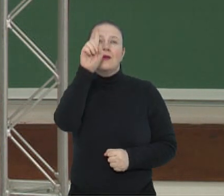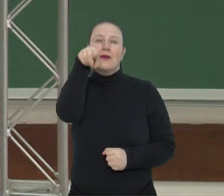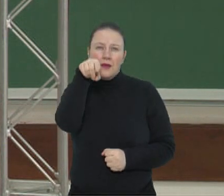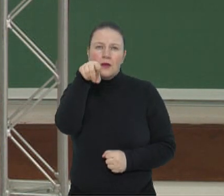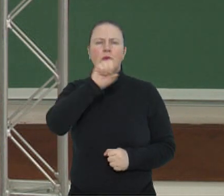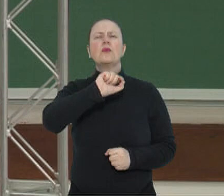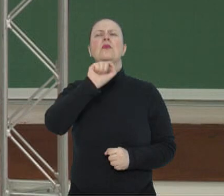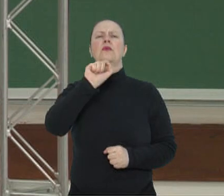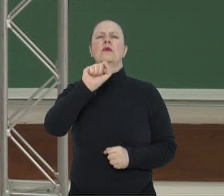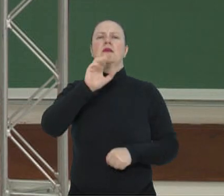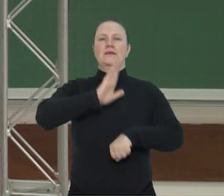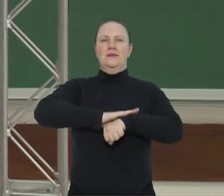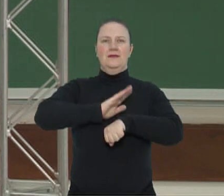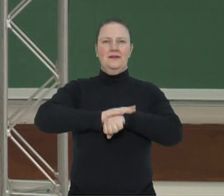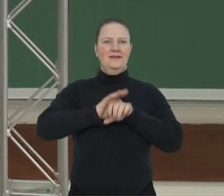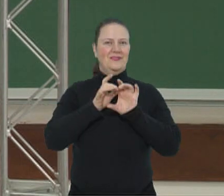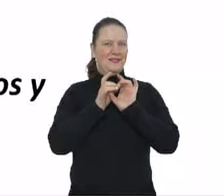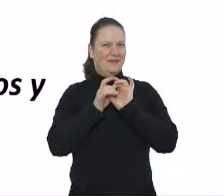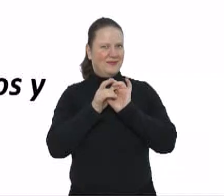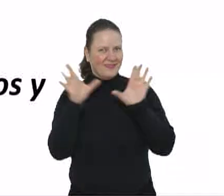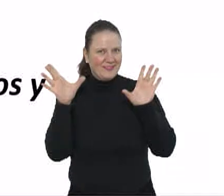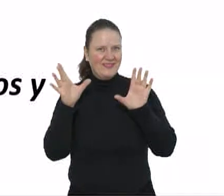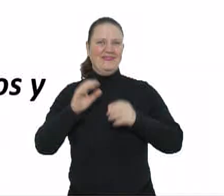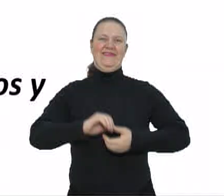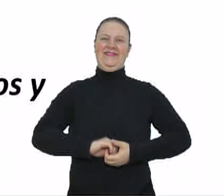um tempo aí para vocês pensarem.